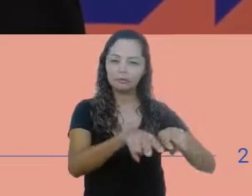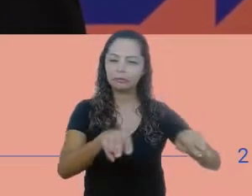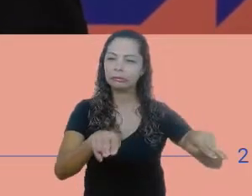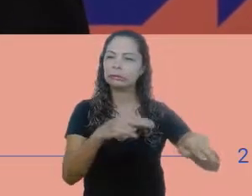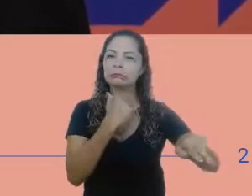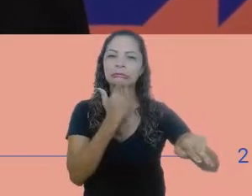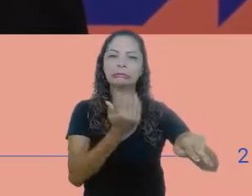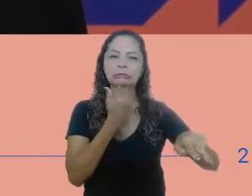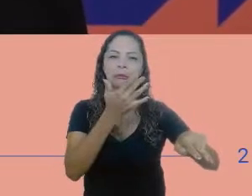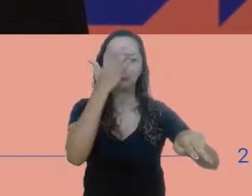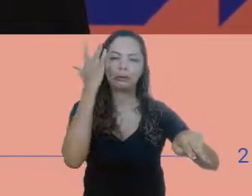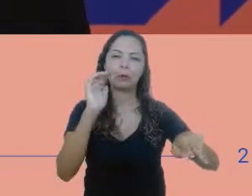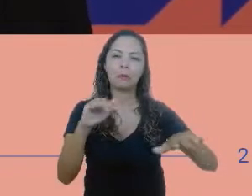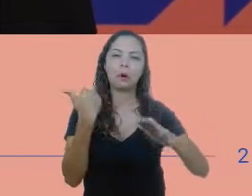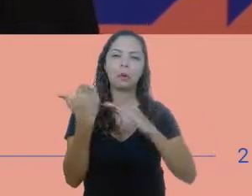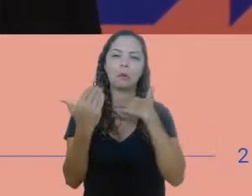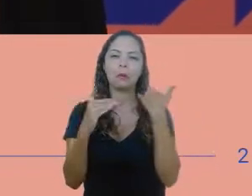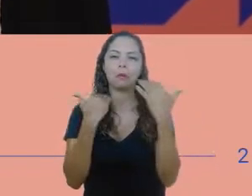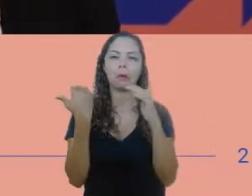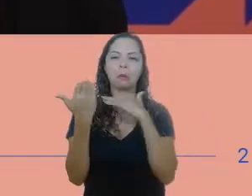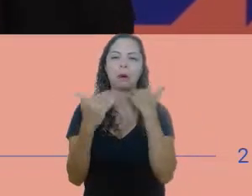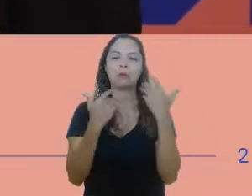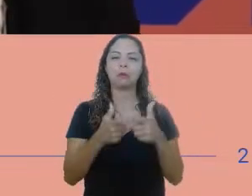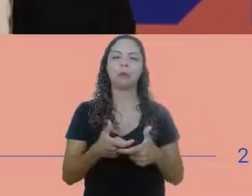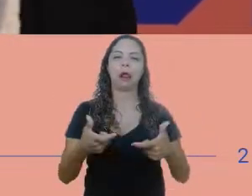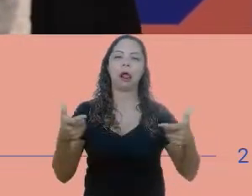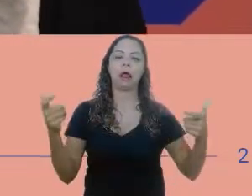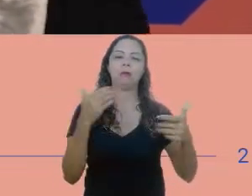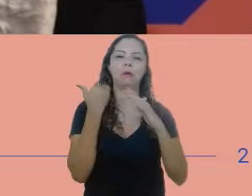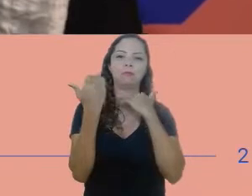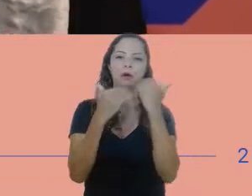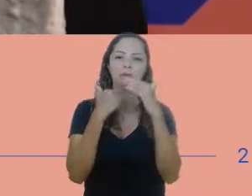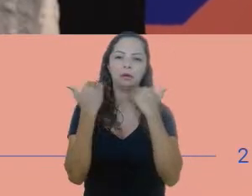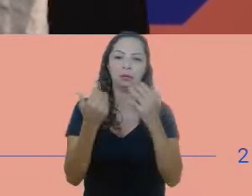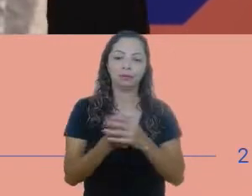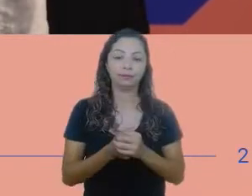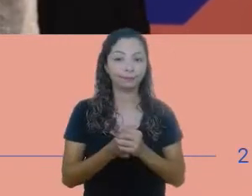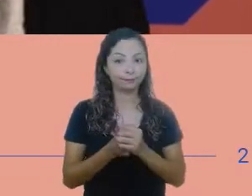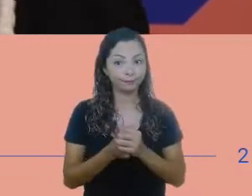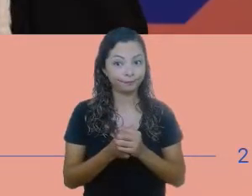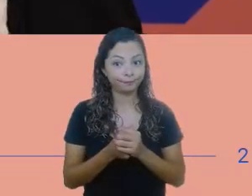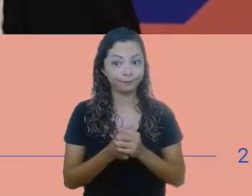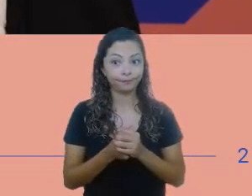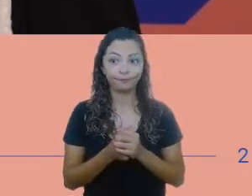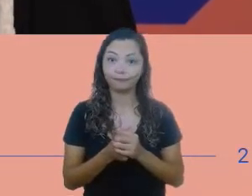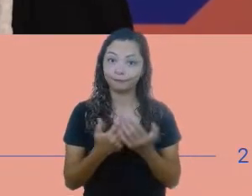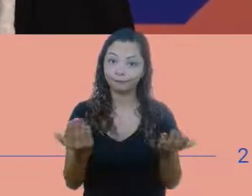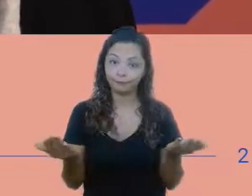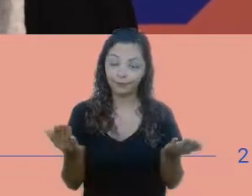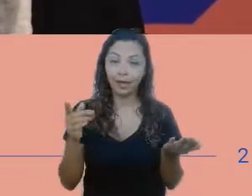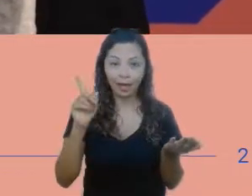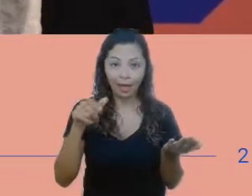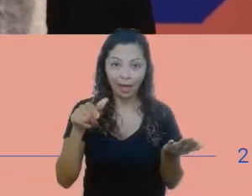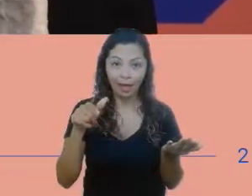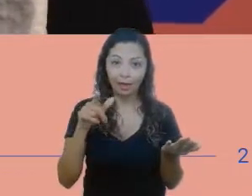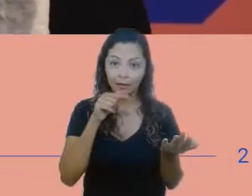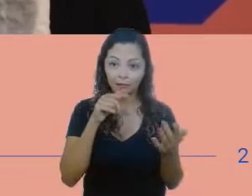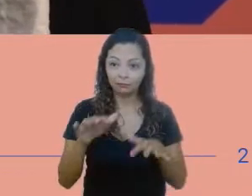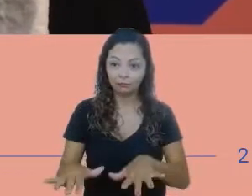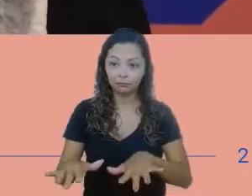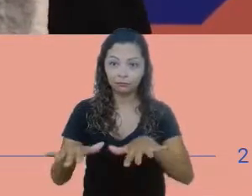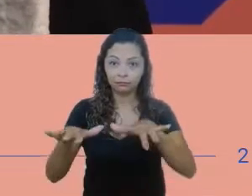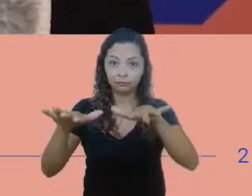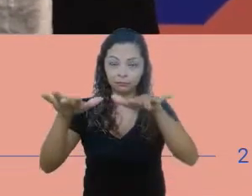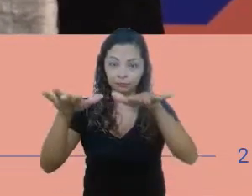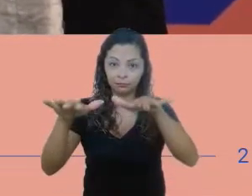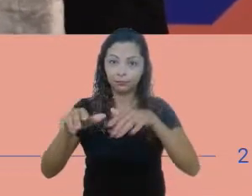será que isso é realmente resultante das cheias das mudanças climáticas da pandemia ou será que é um